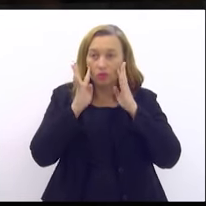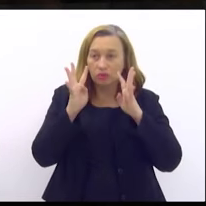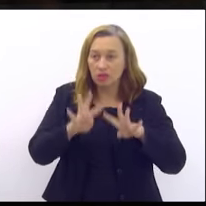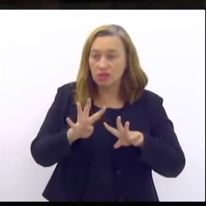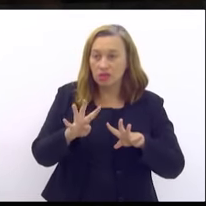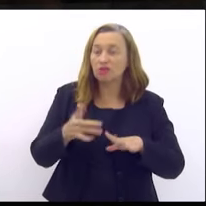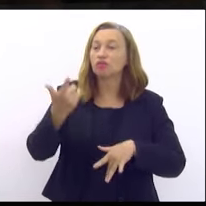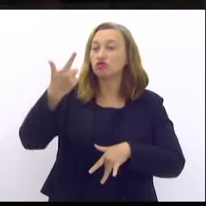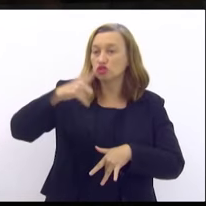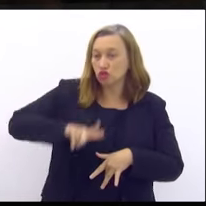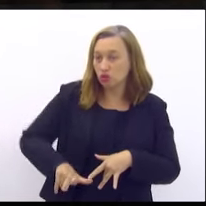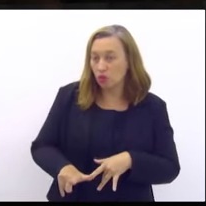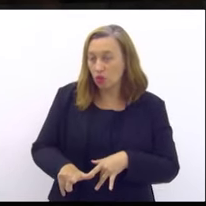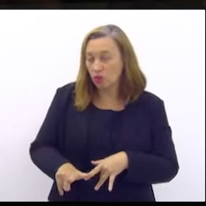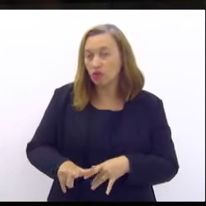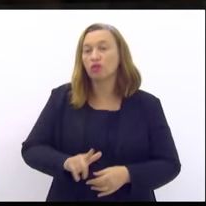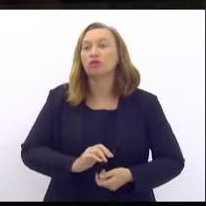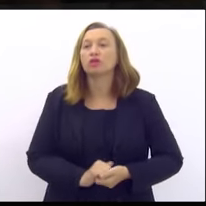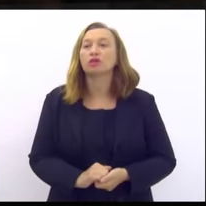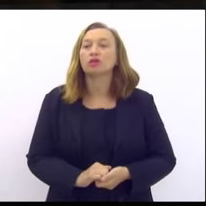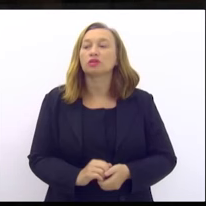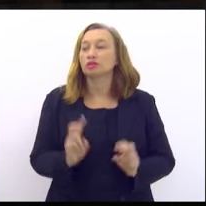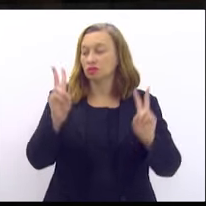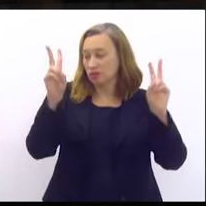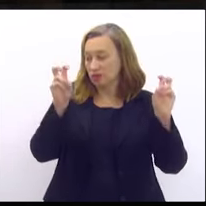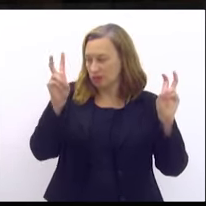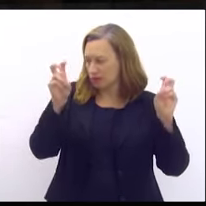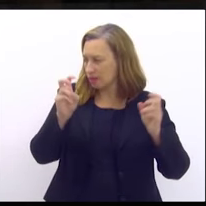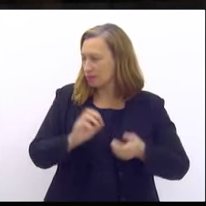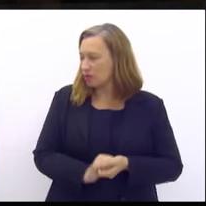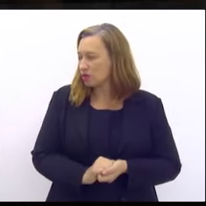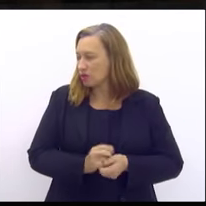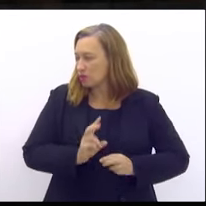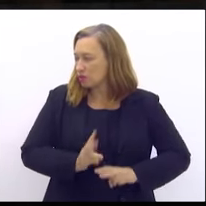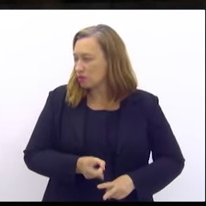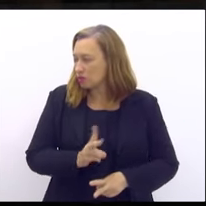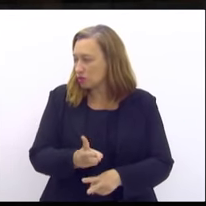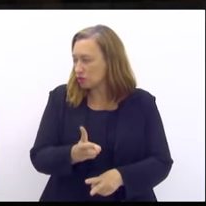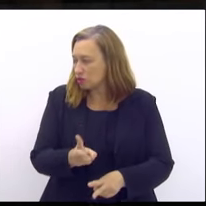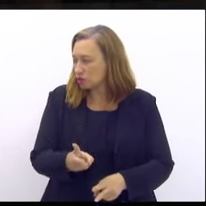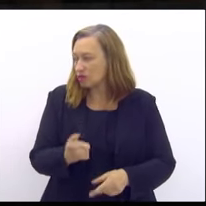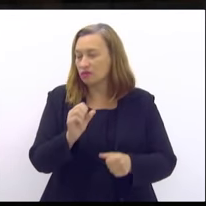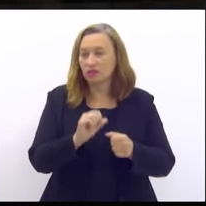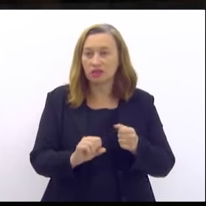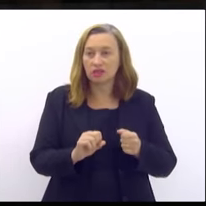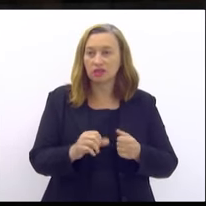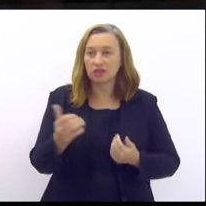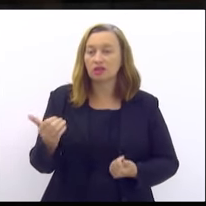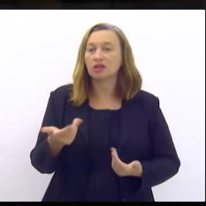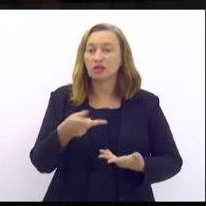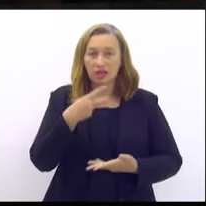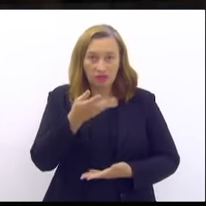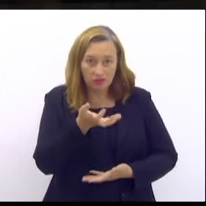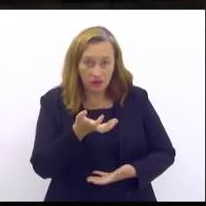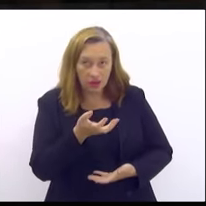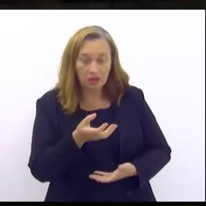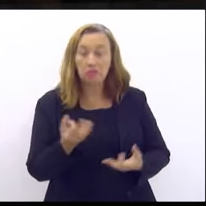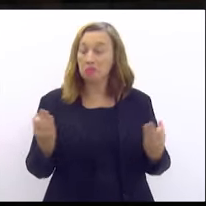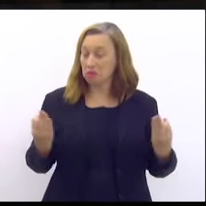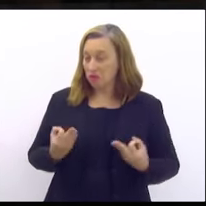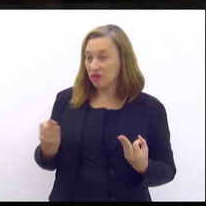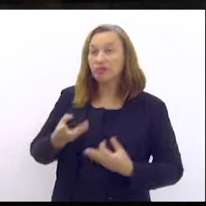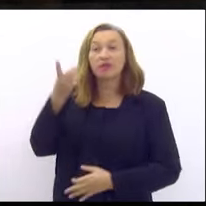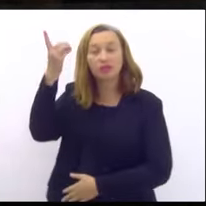mais uma vez atenção sobre esse tema e continuarei a fazê-lo queer uma parte uma parte perfeitamente